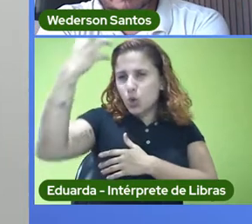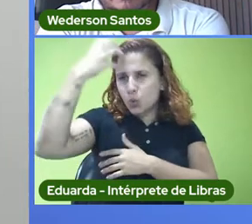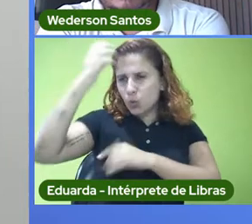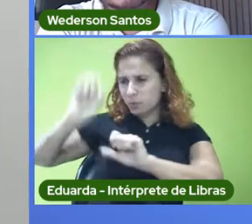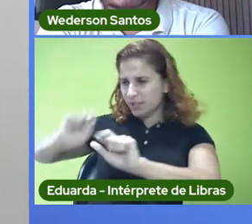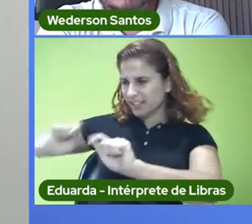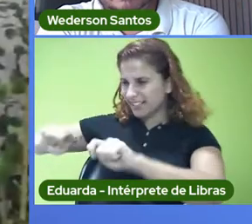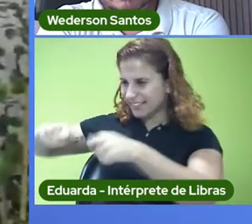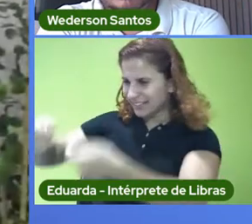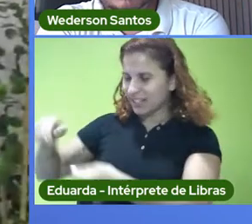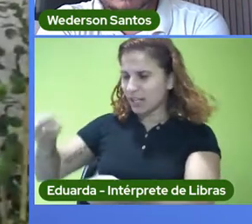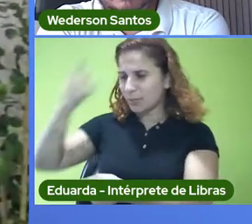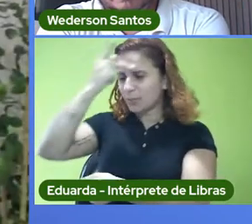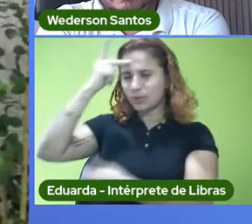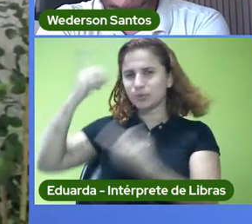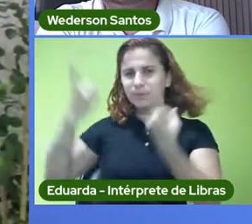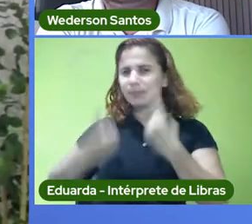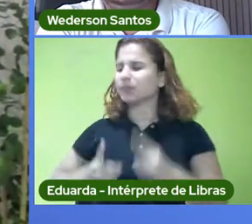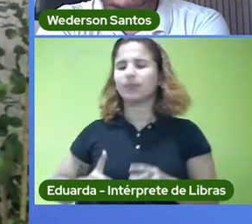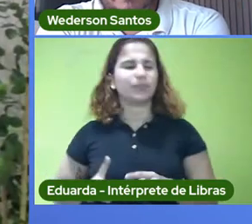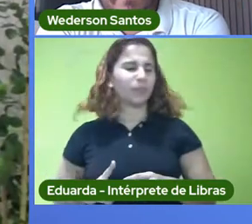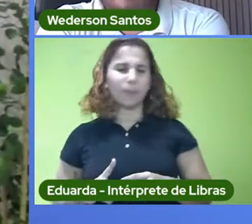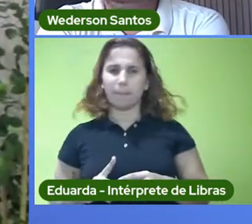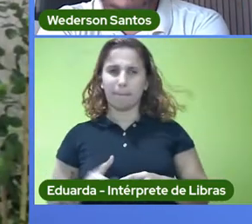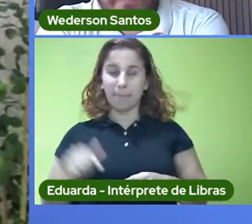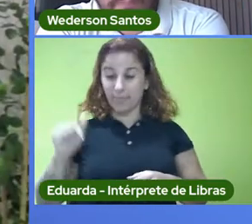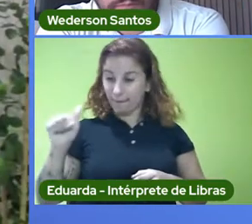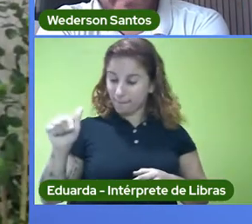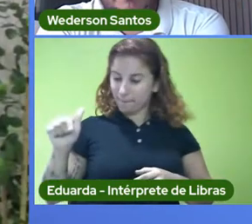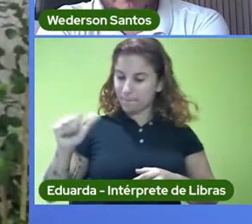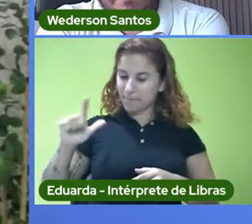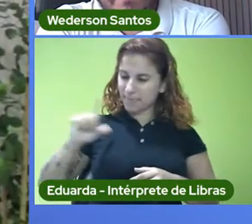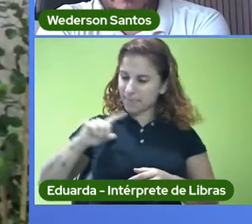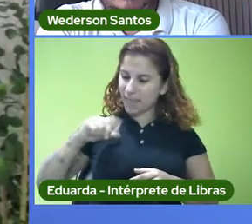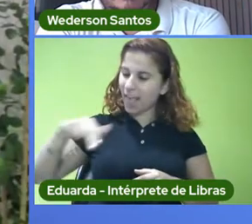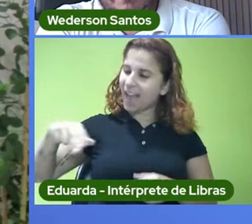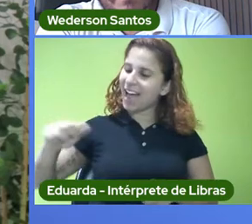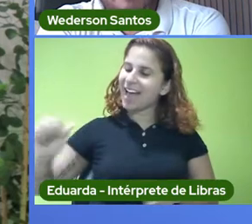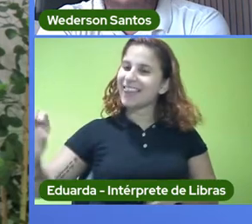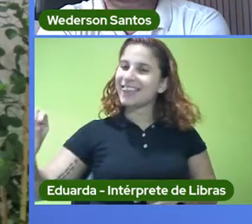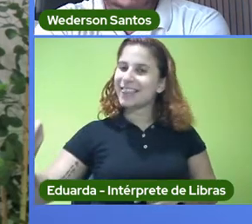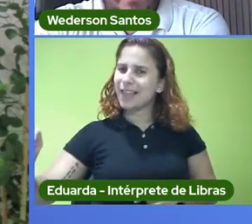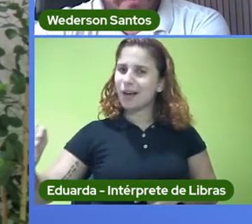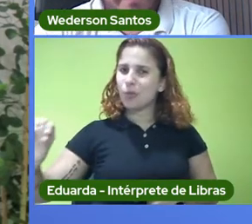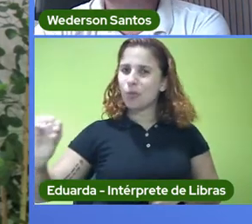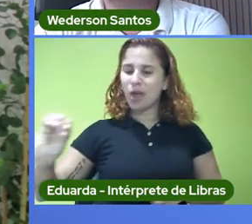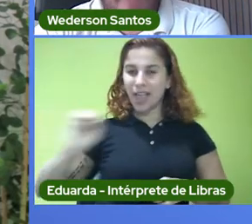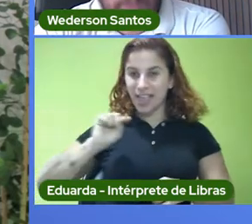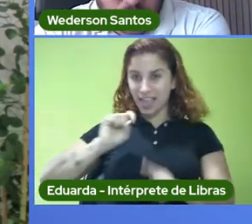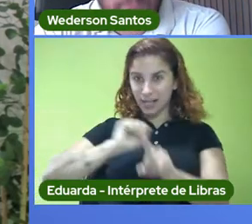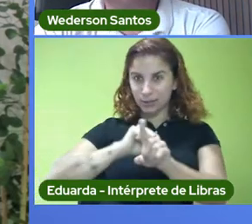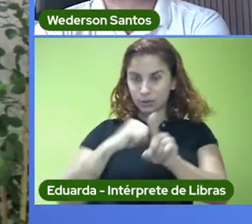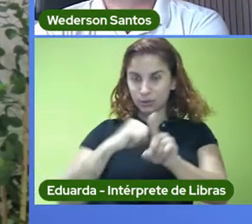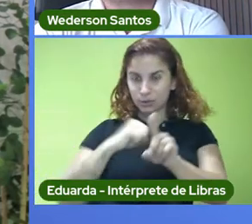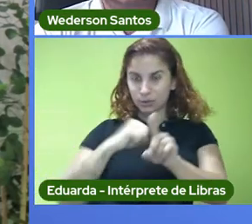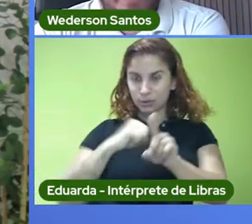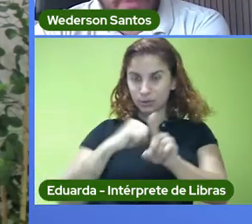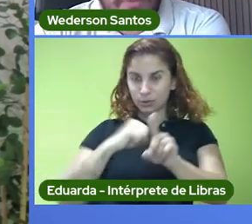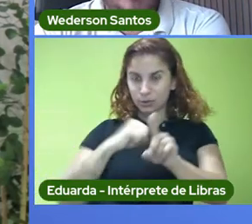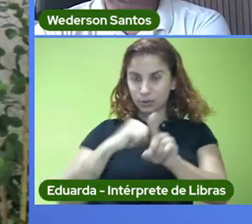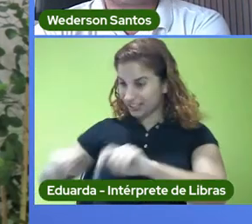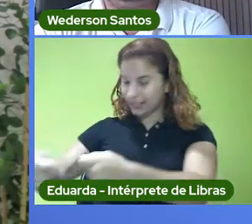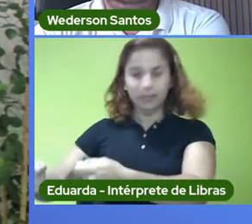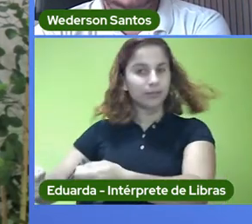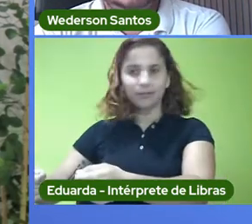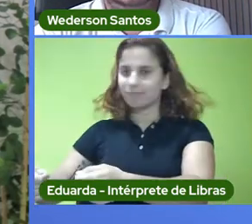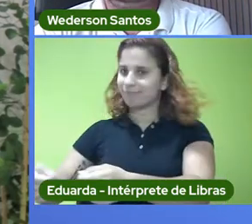deslocar os nãos que essa pessoa recebe desde que nasceu, para a sociedade, não para ela, né? E juntos a gente